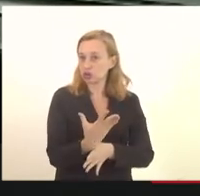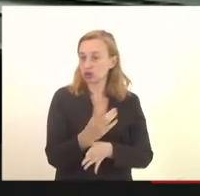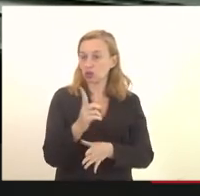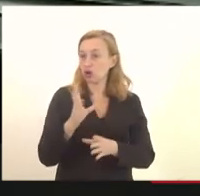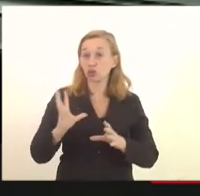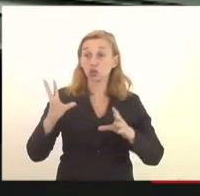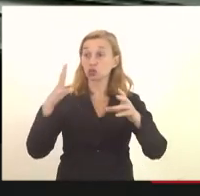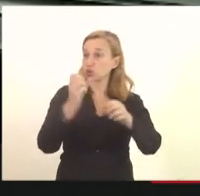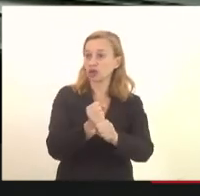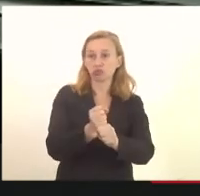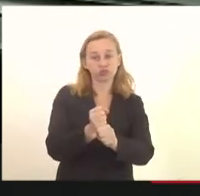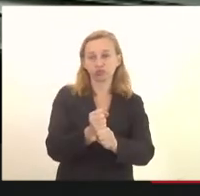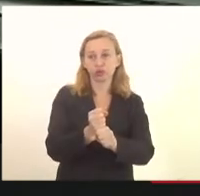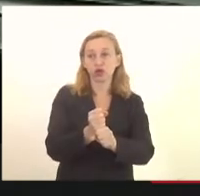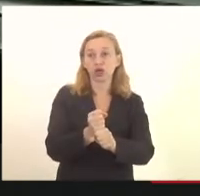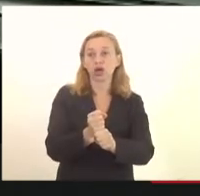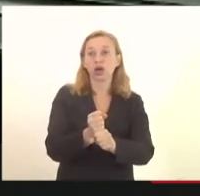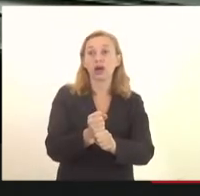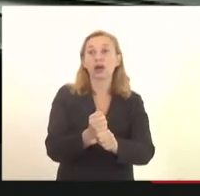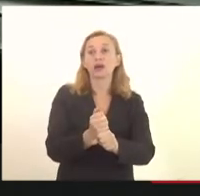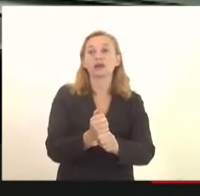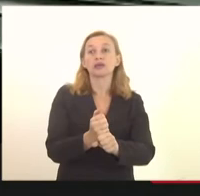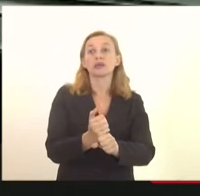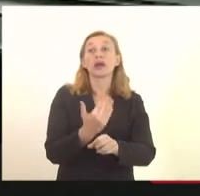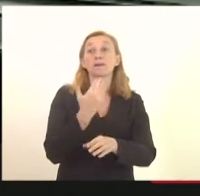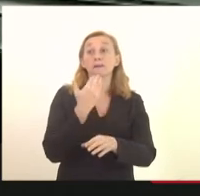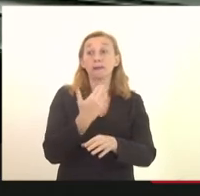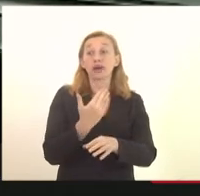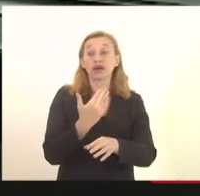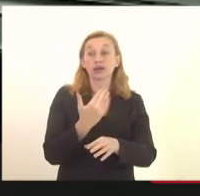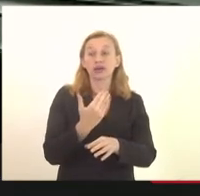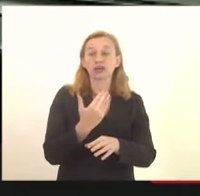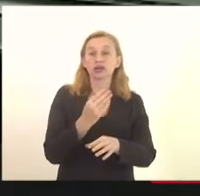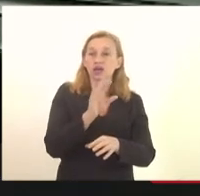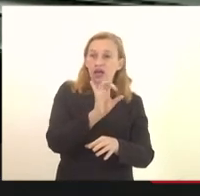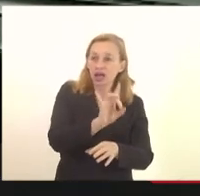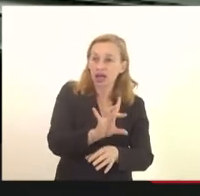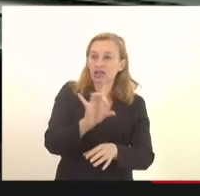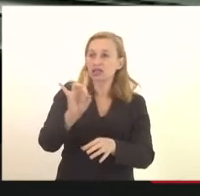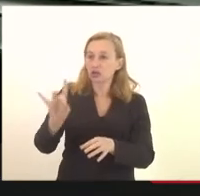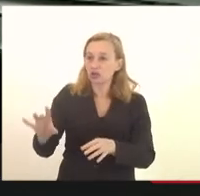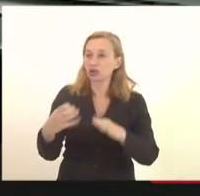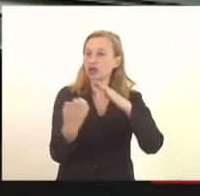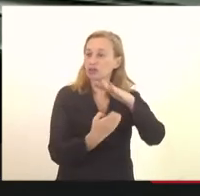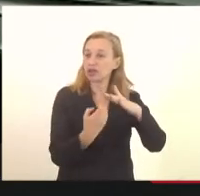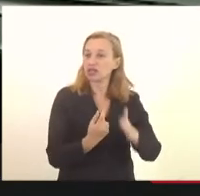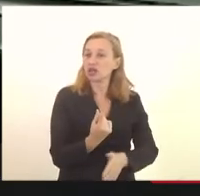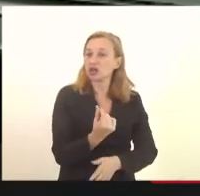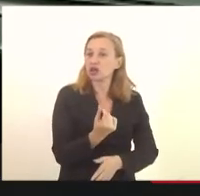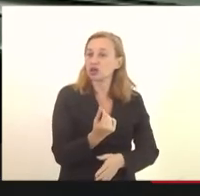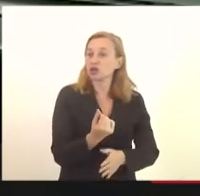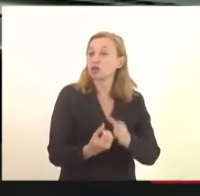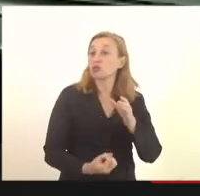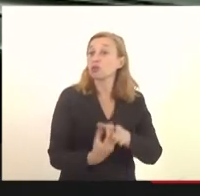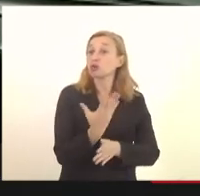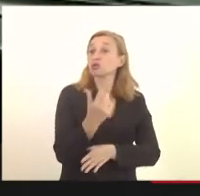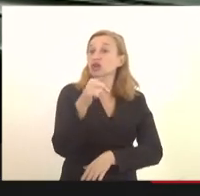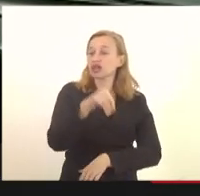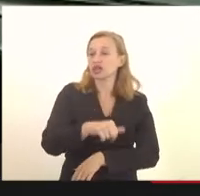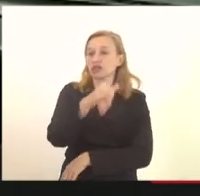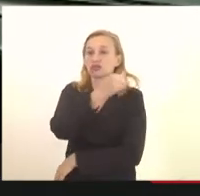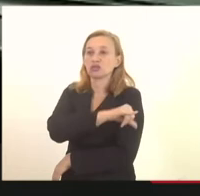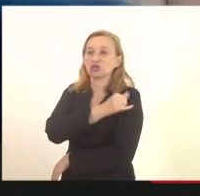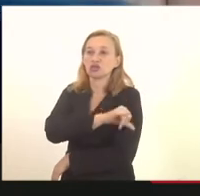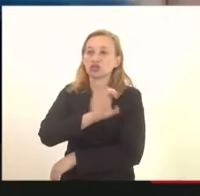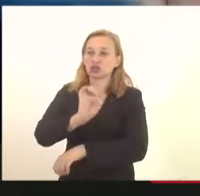do investimento, porque ele está perguntando do total de investimento, quanto de fato se produz aqui no Estado do Rio de